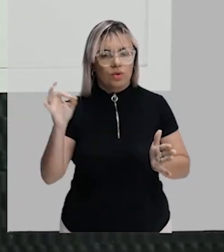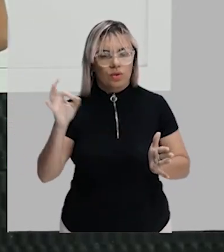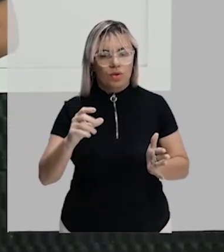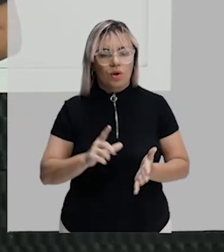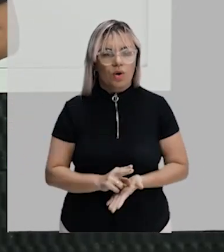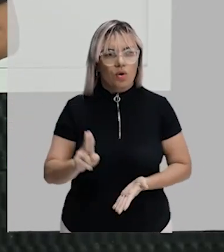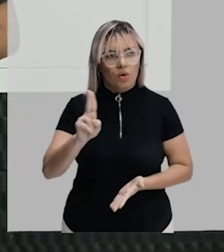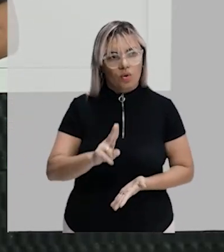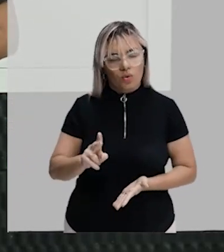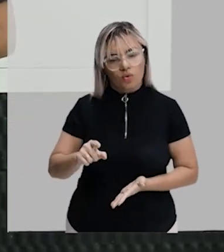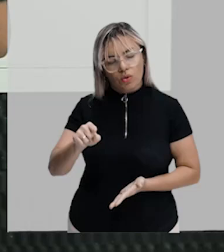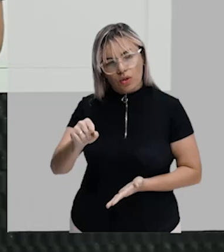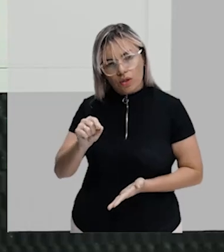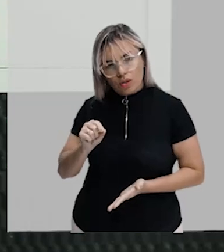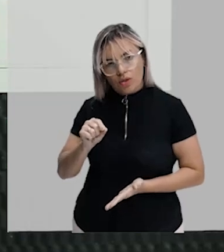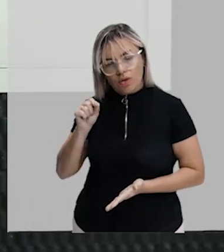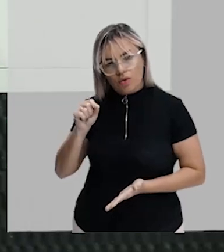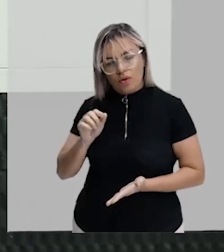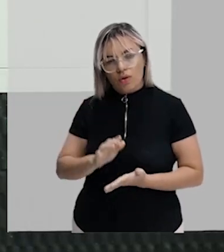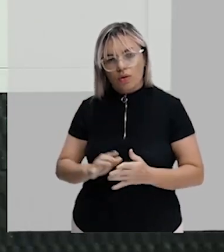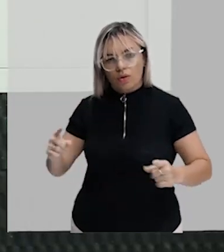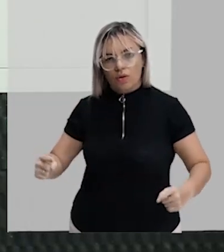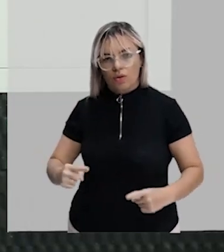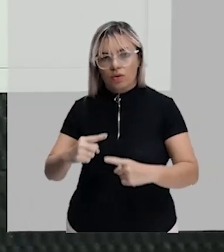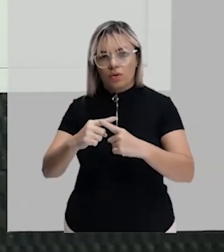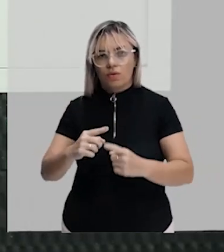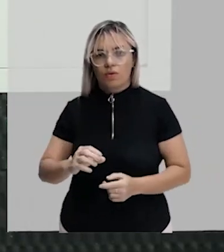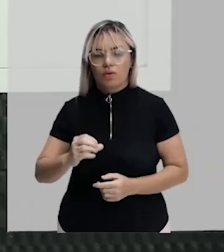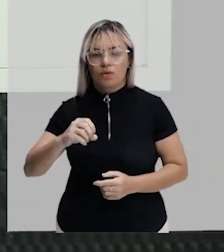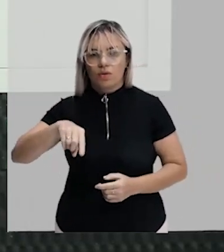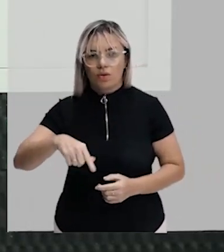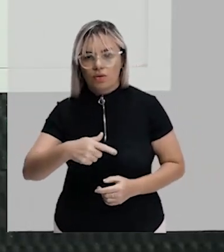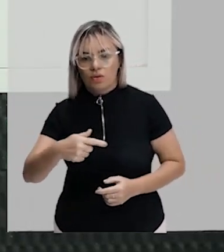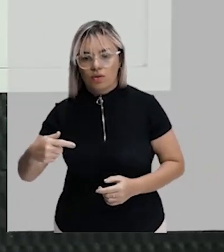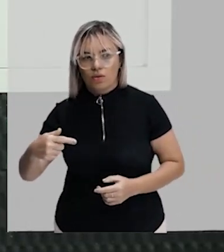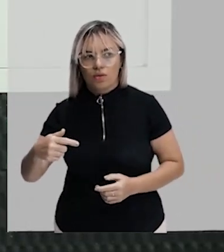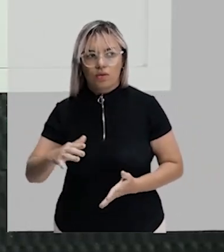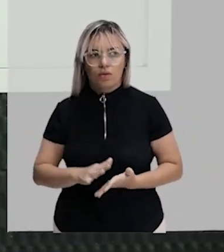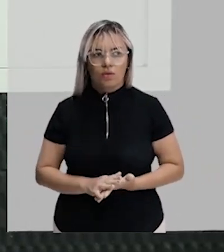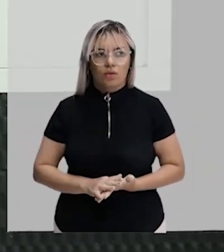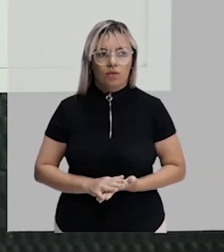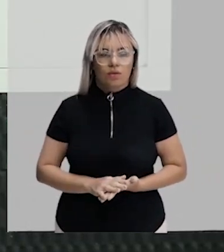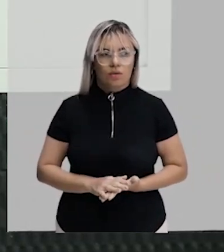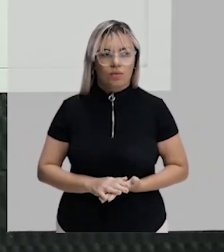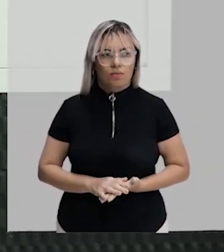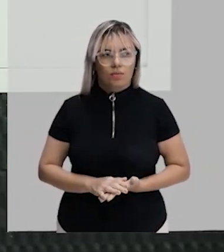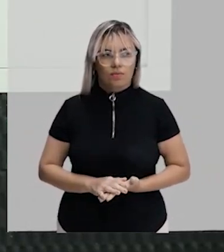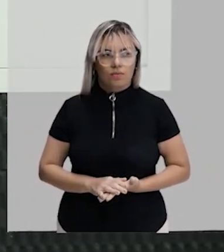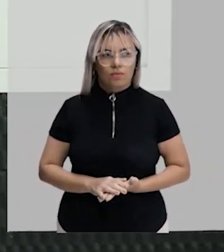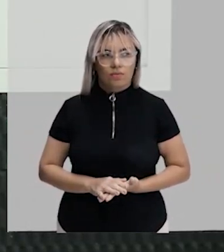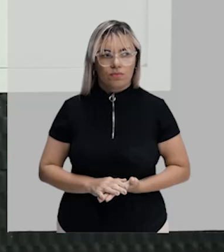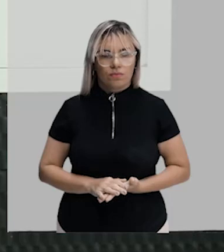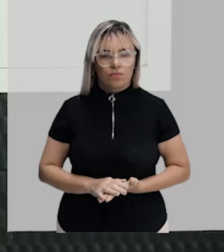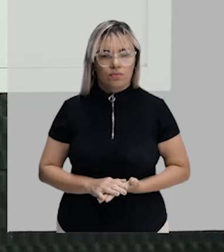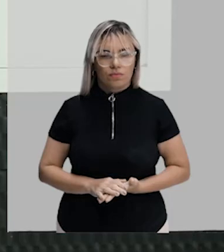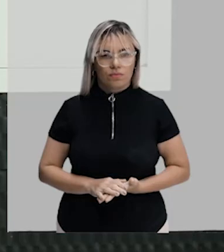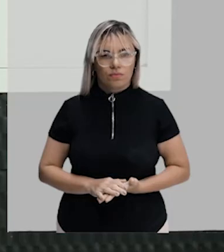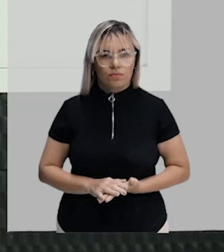por 0,77, né? É isso que a gente vai fazer aqui, ó. O preço original era